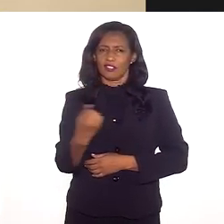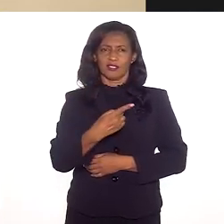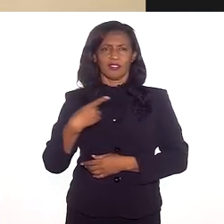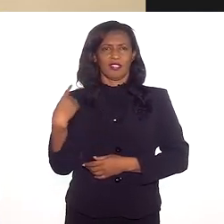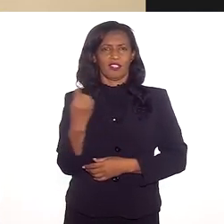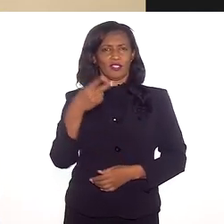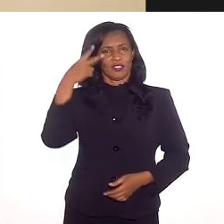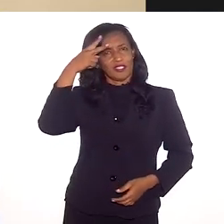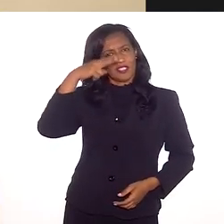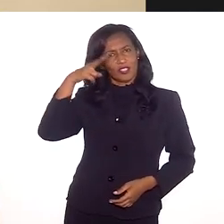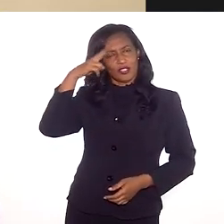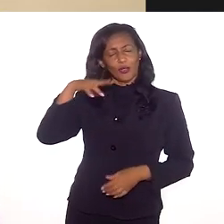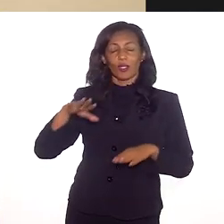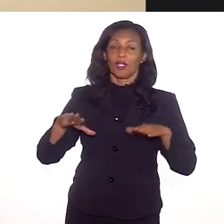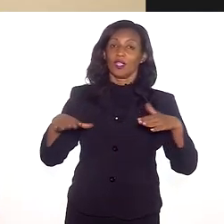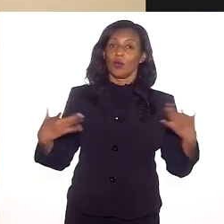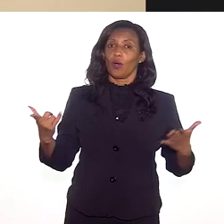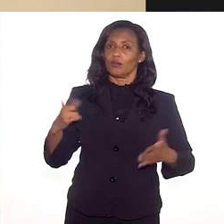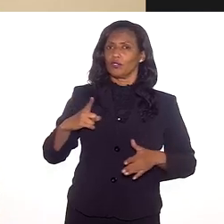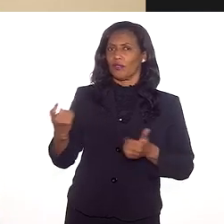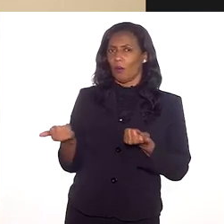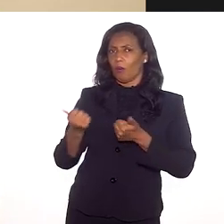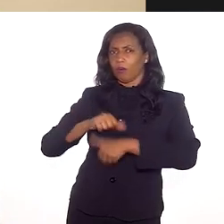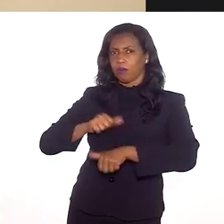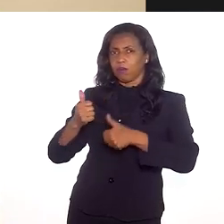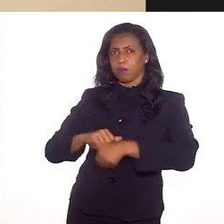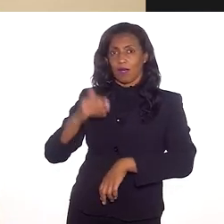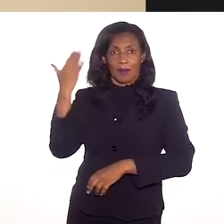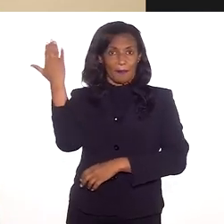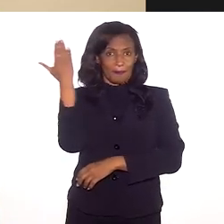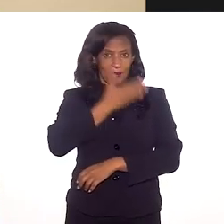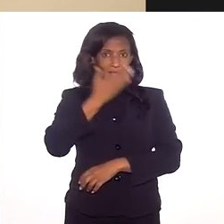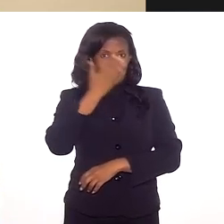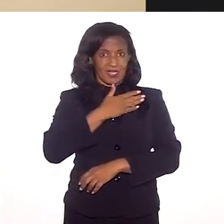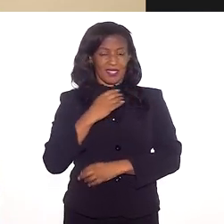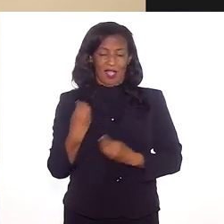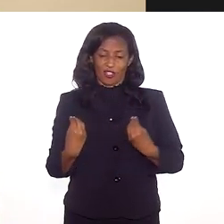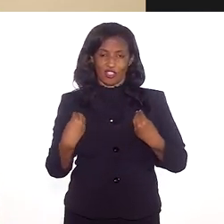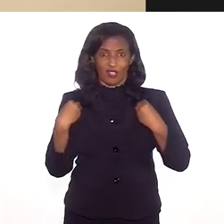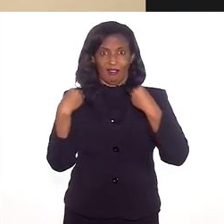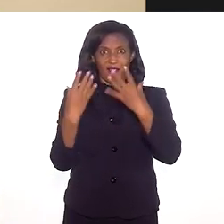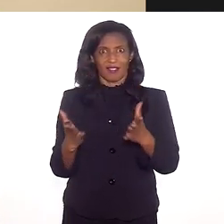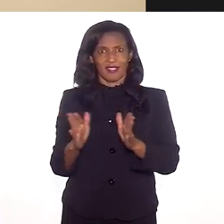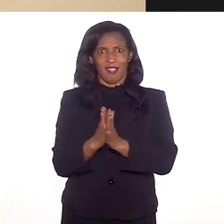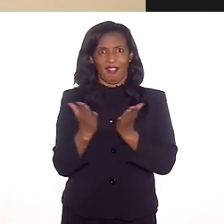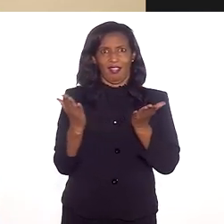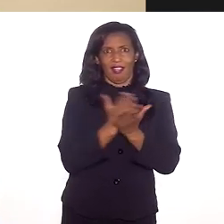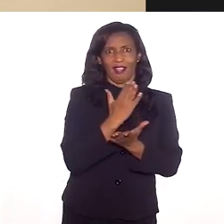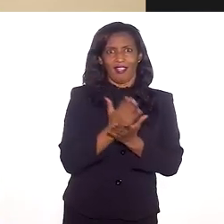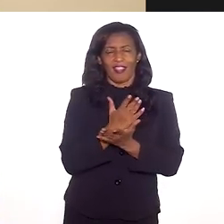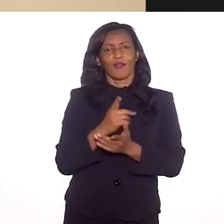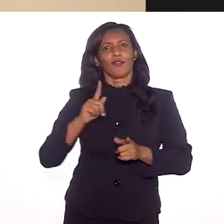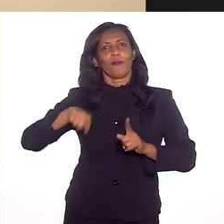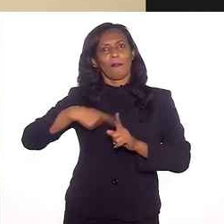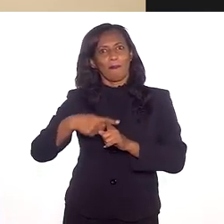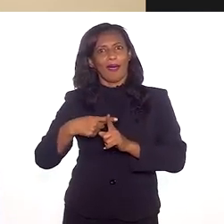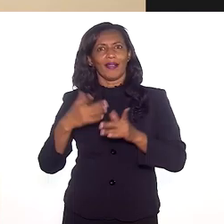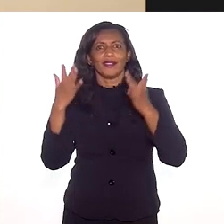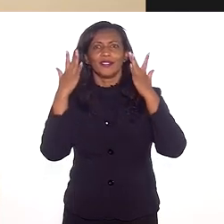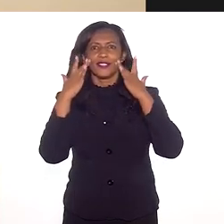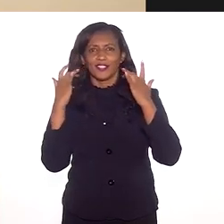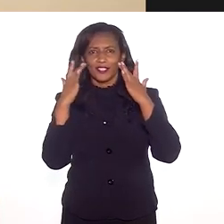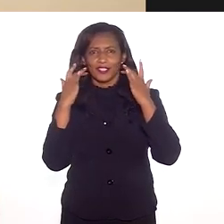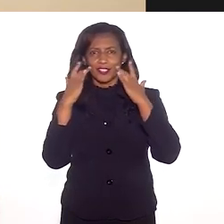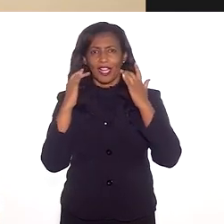história. E quando a gente tiver com atividade presencial, a gente lança os livros e lança as peças teatrais,